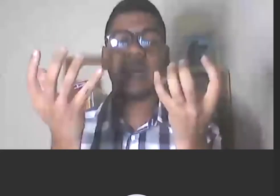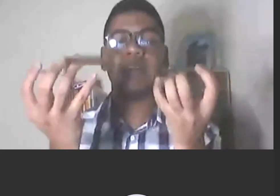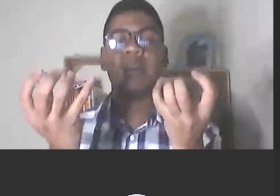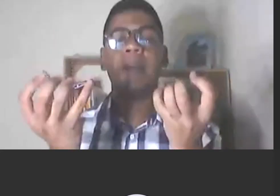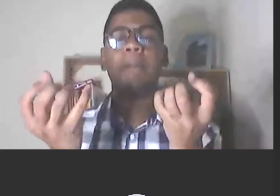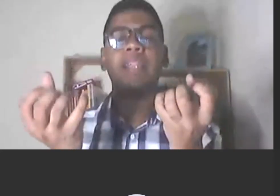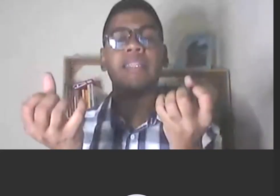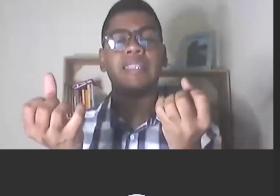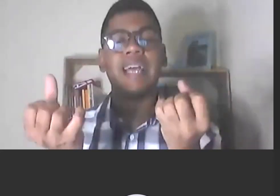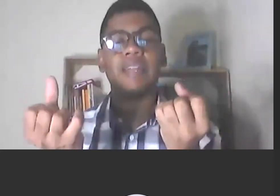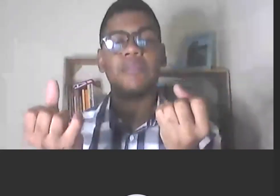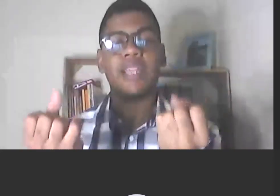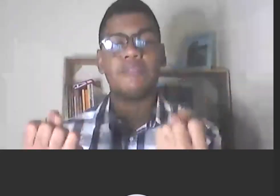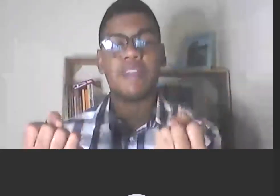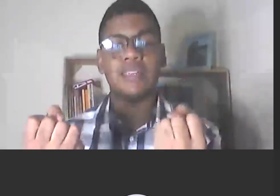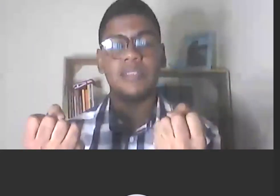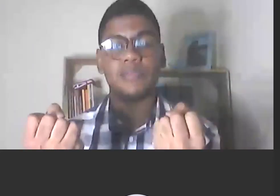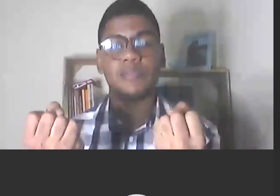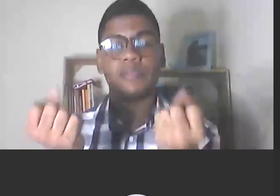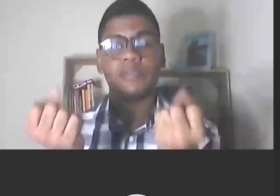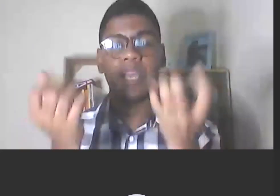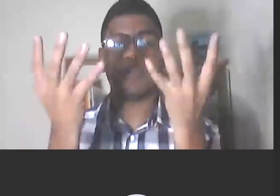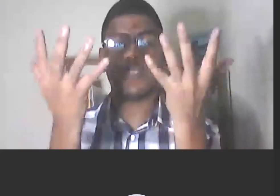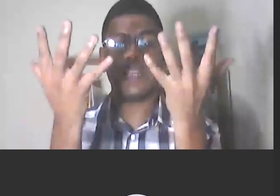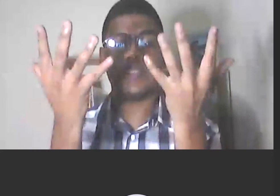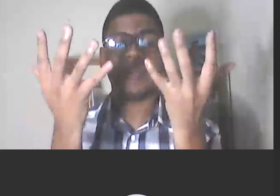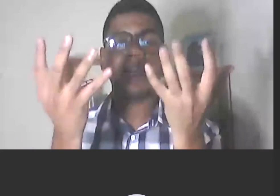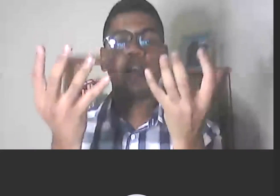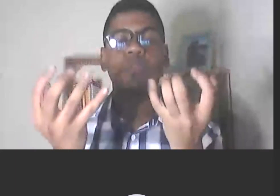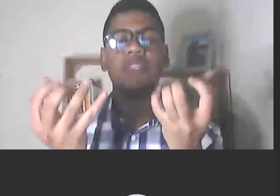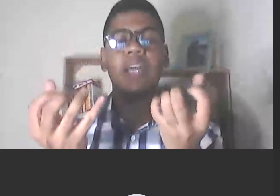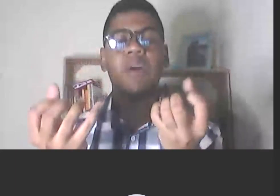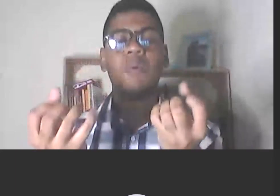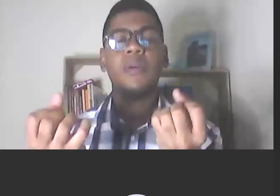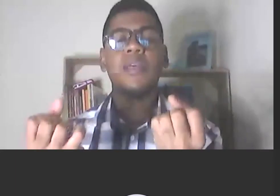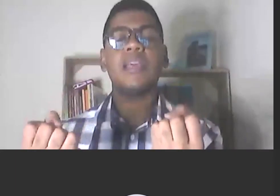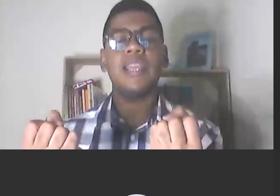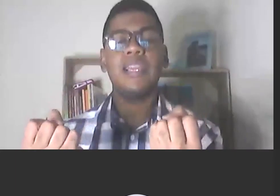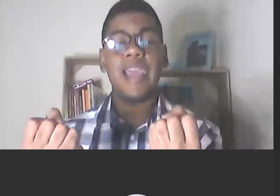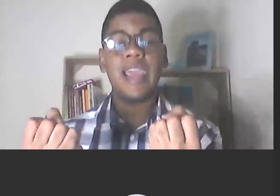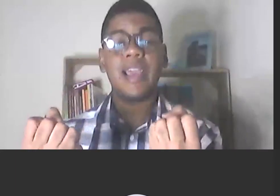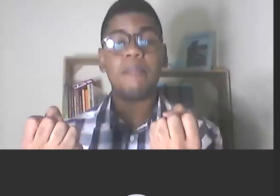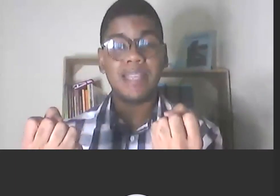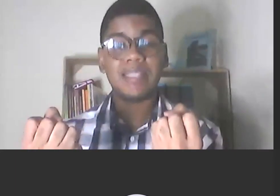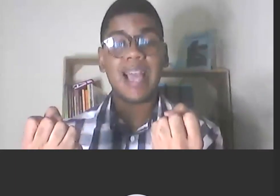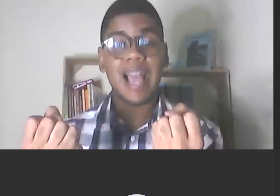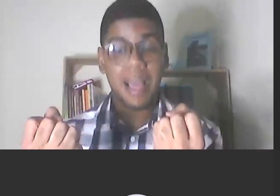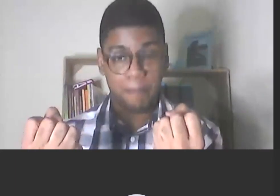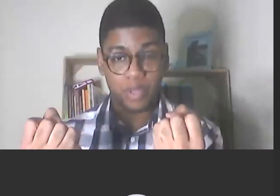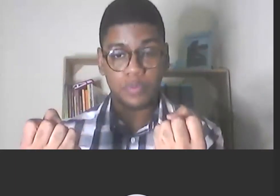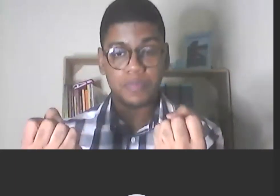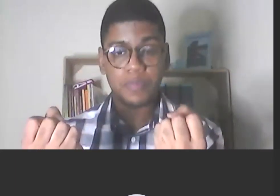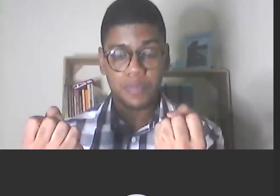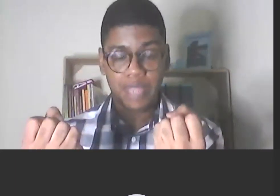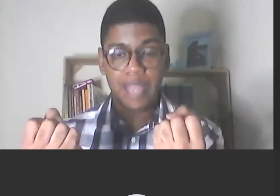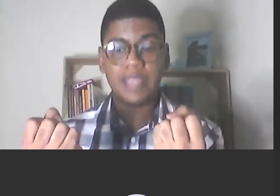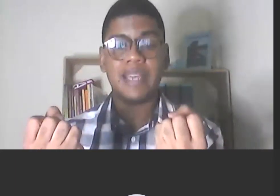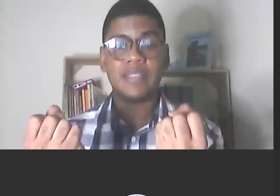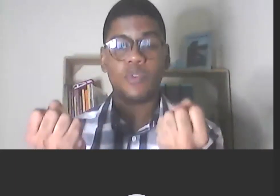mais devagar, para tentar não travar tanto aí para vocês, o sinal ele é mais